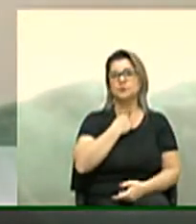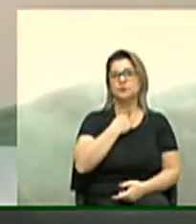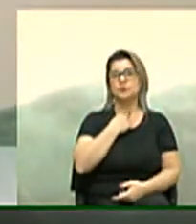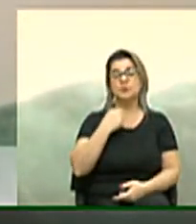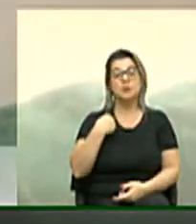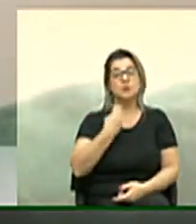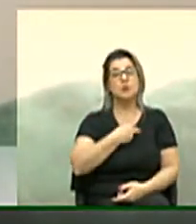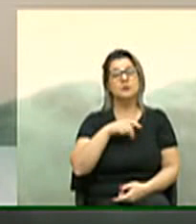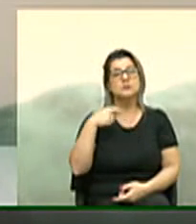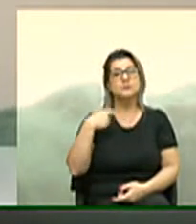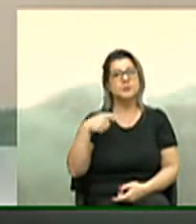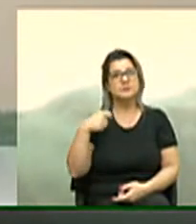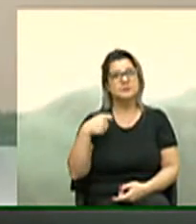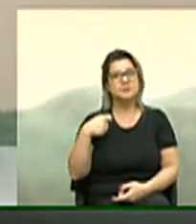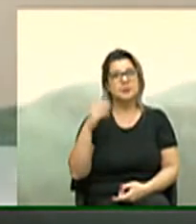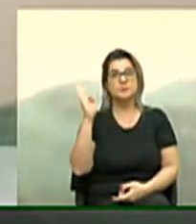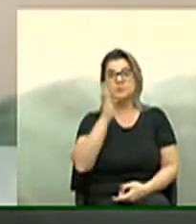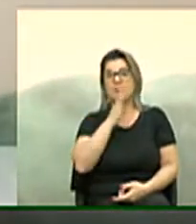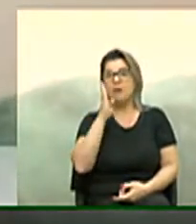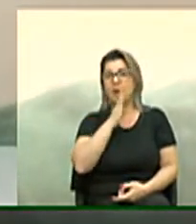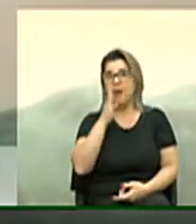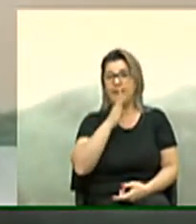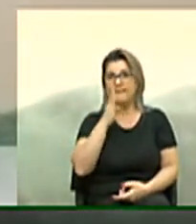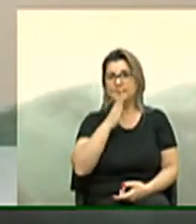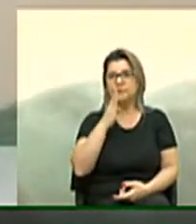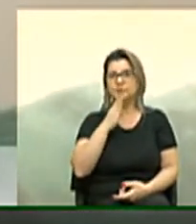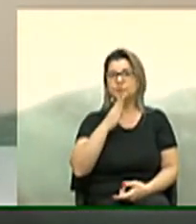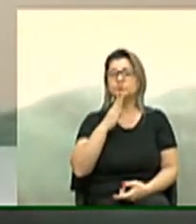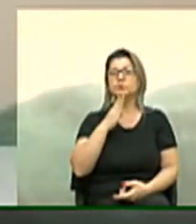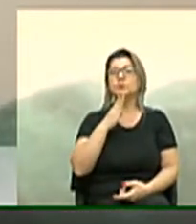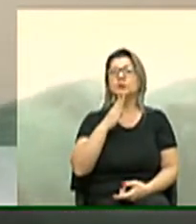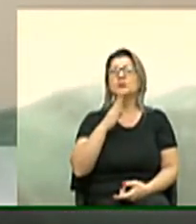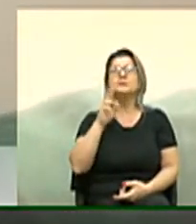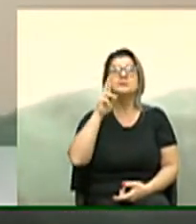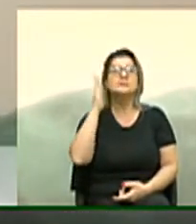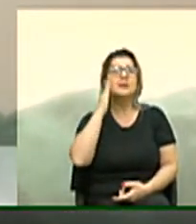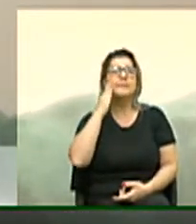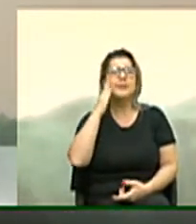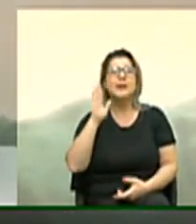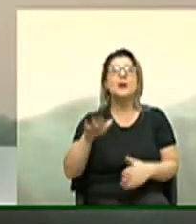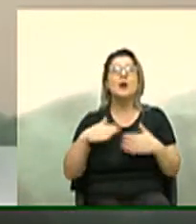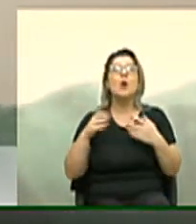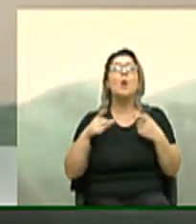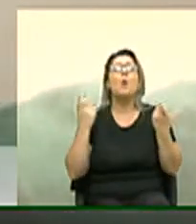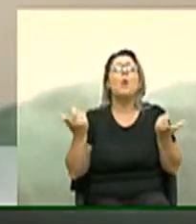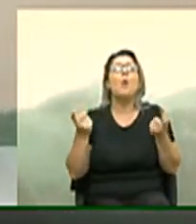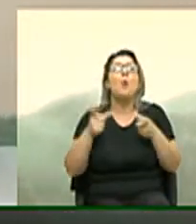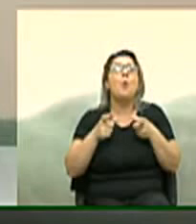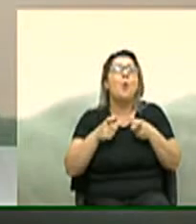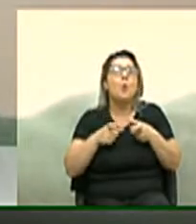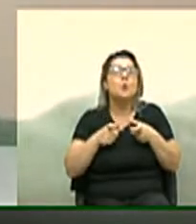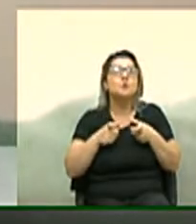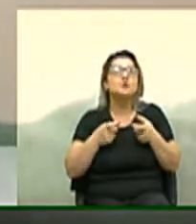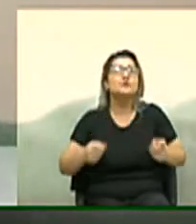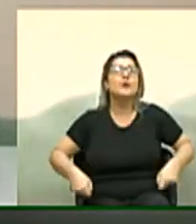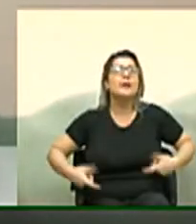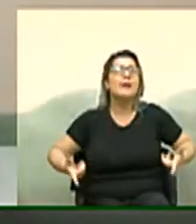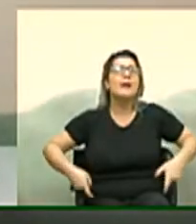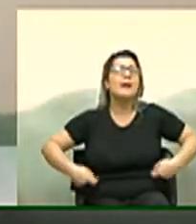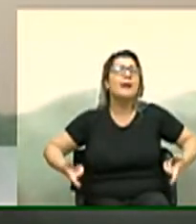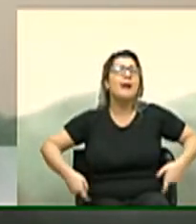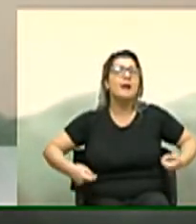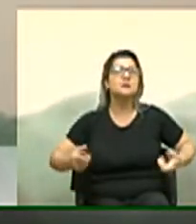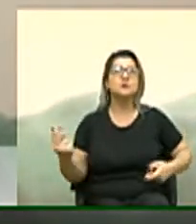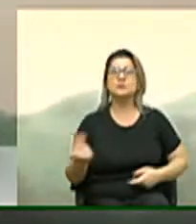precisamos urgentemente ter um scout da onde foi gasto esse recurso em Porto Alegre, presidente.